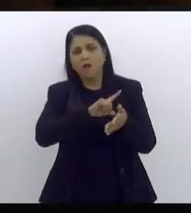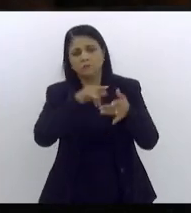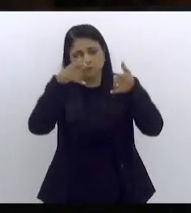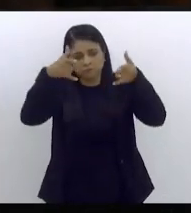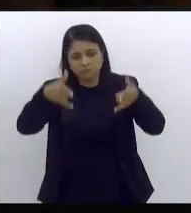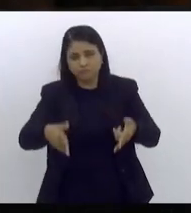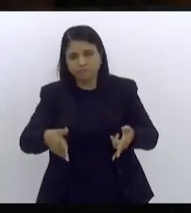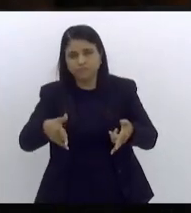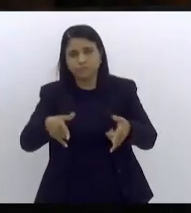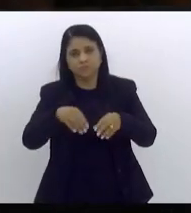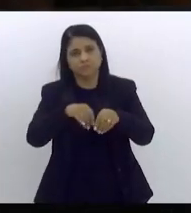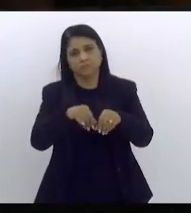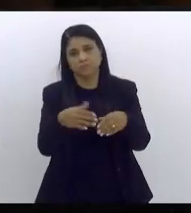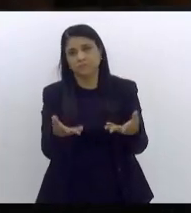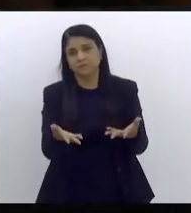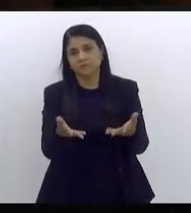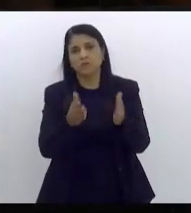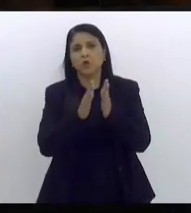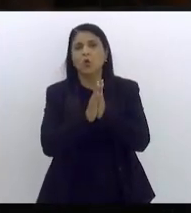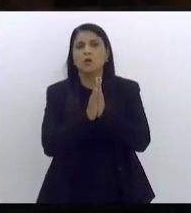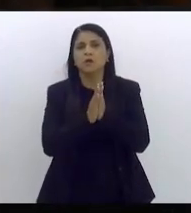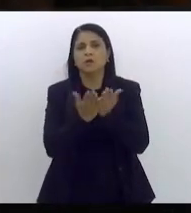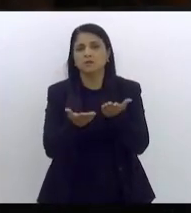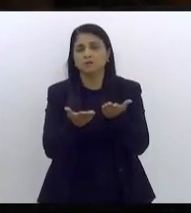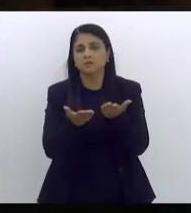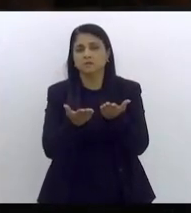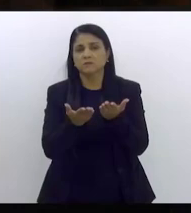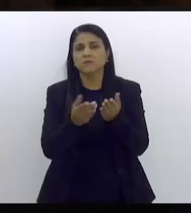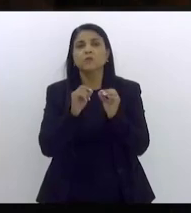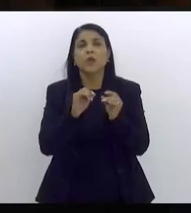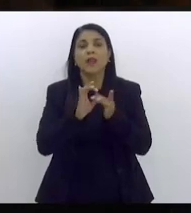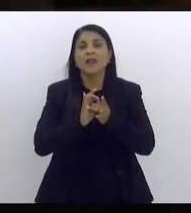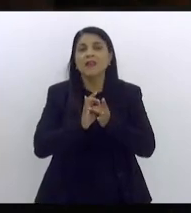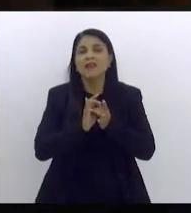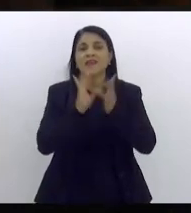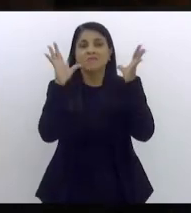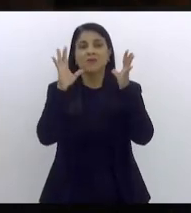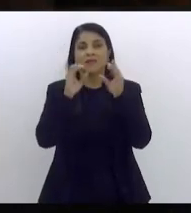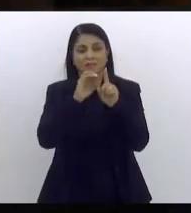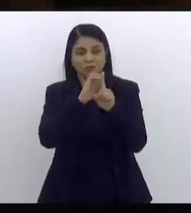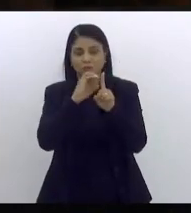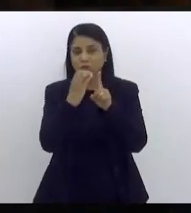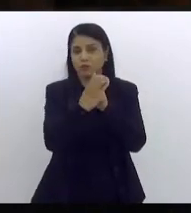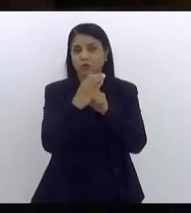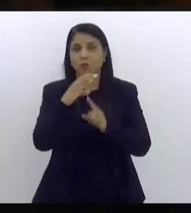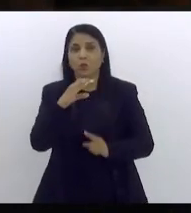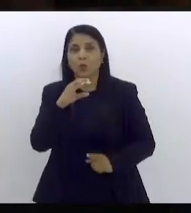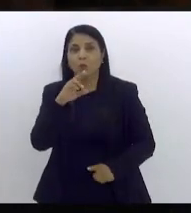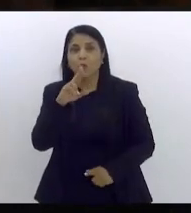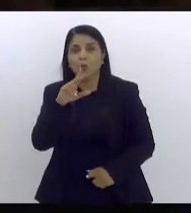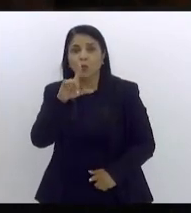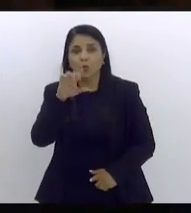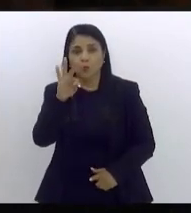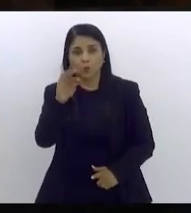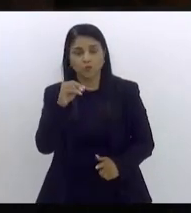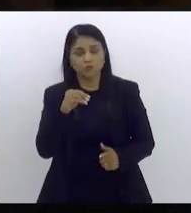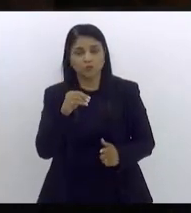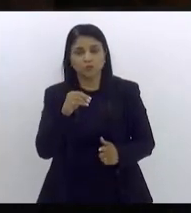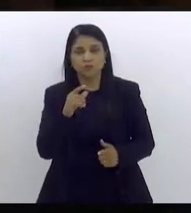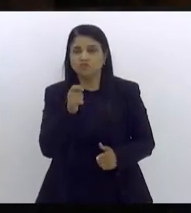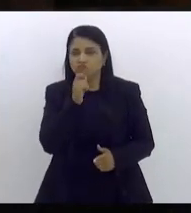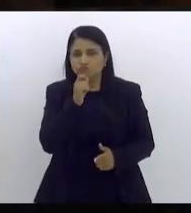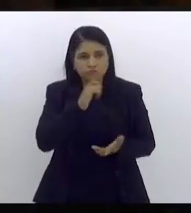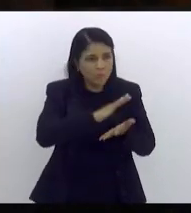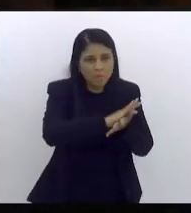sepultamento. Isso é a liberdade de culto. Se não tivéssemos nenhum tipo de